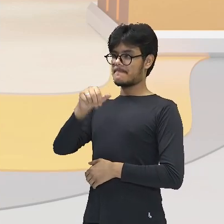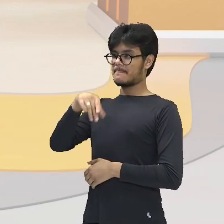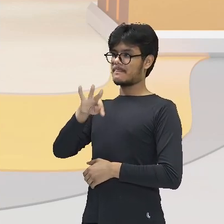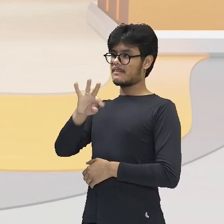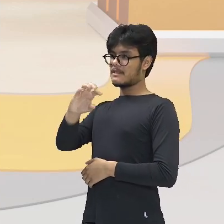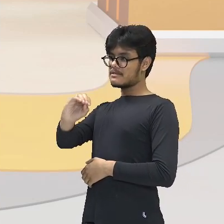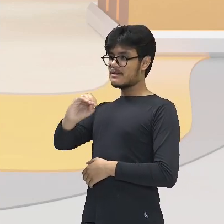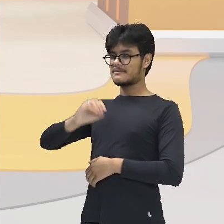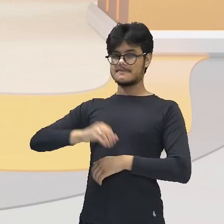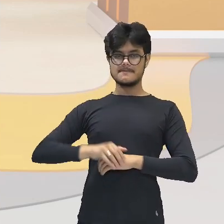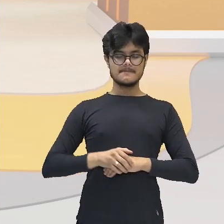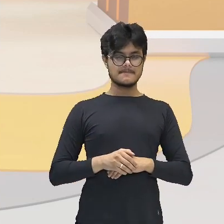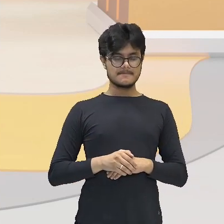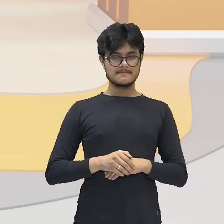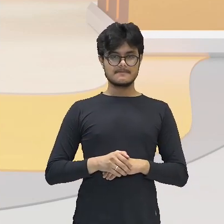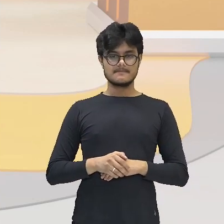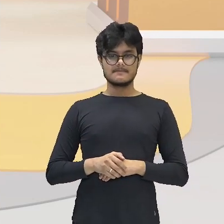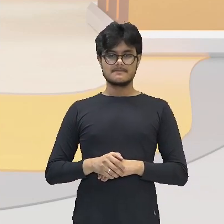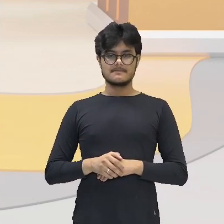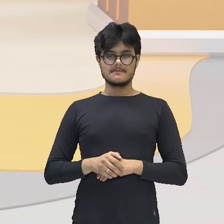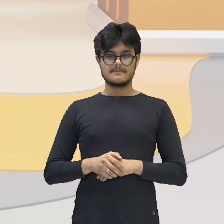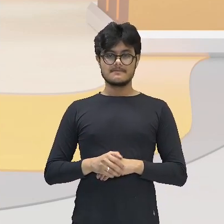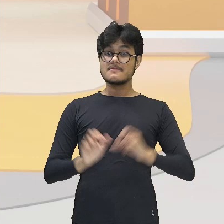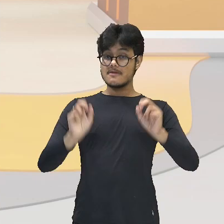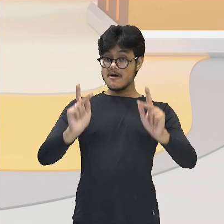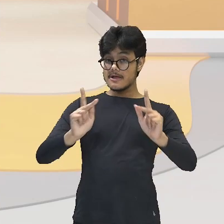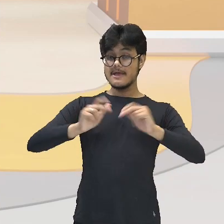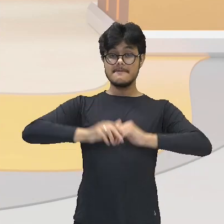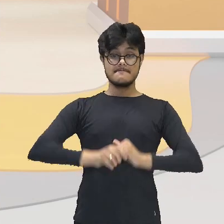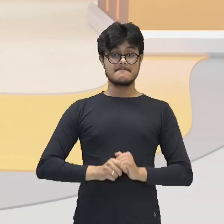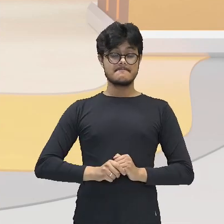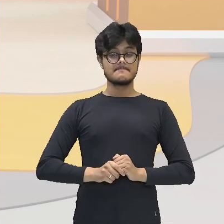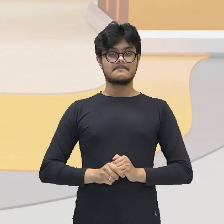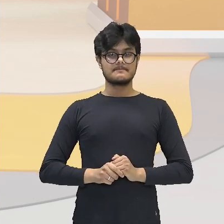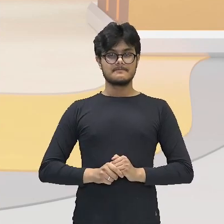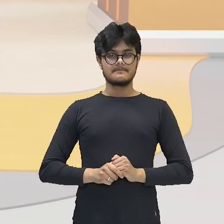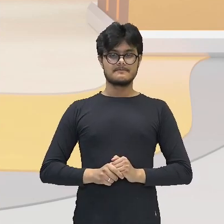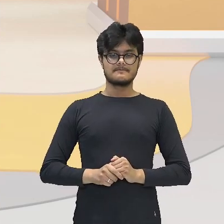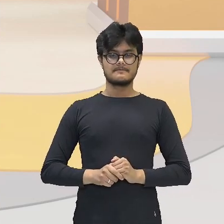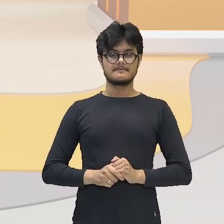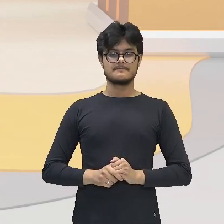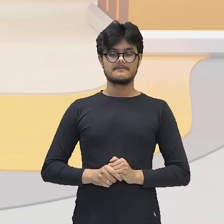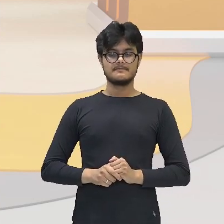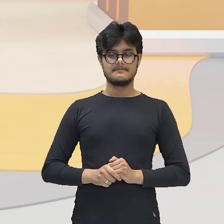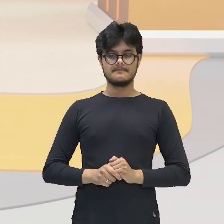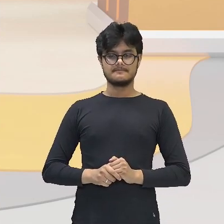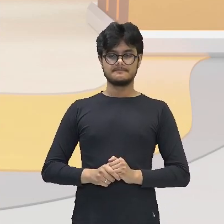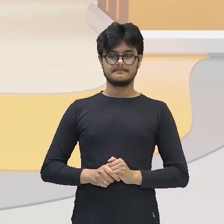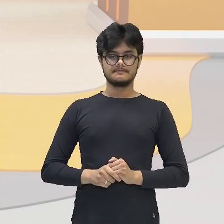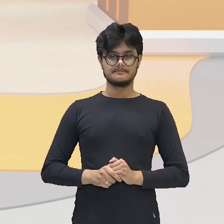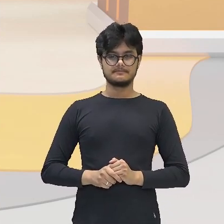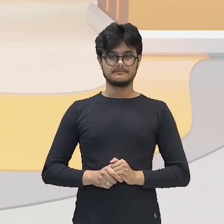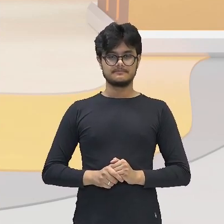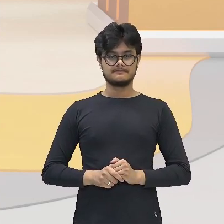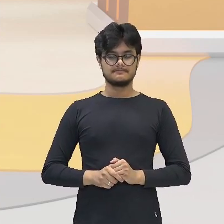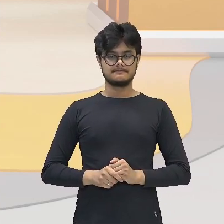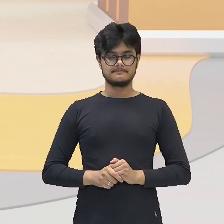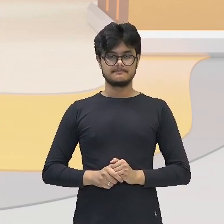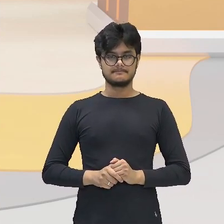uma característica aí durante a fase do capitalismo comercial, certo? Então, a